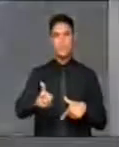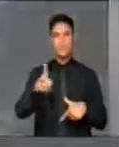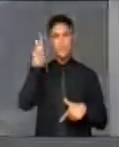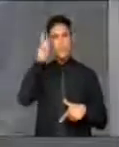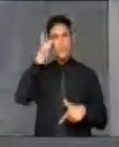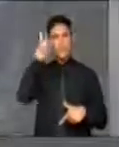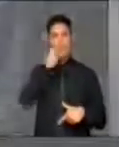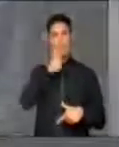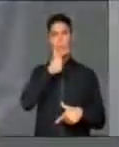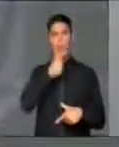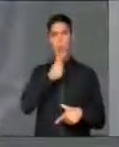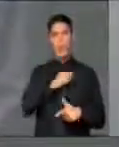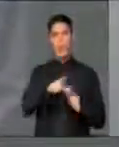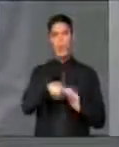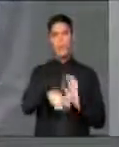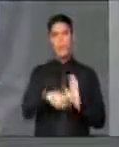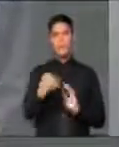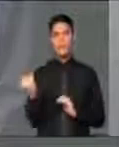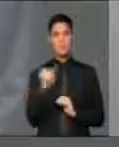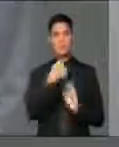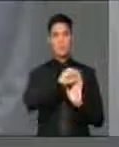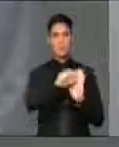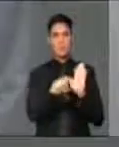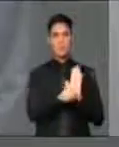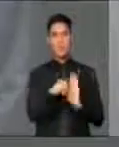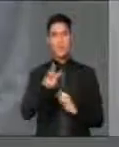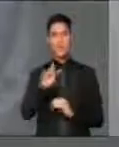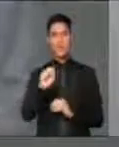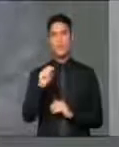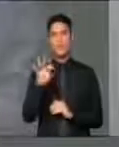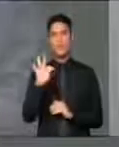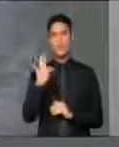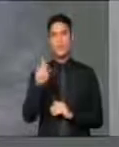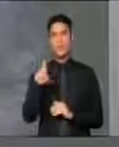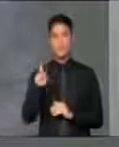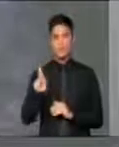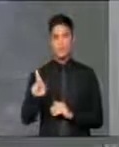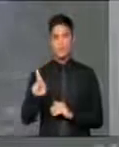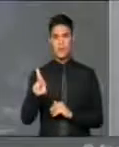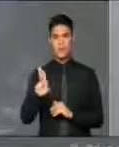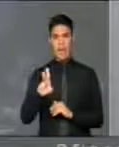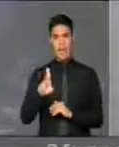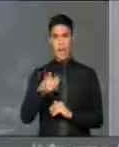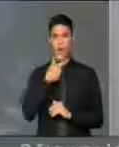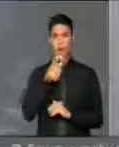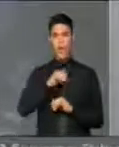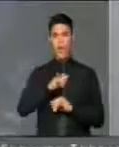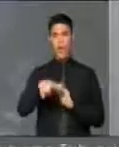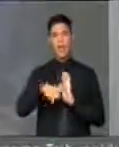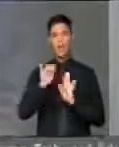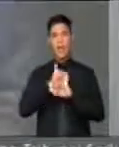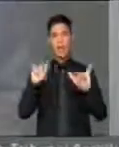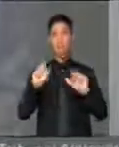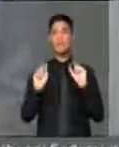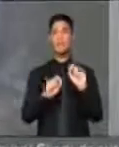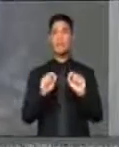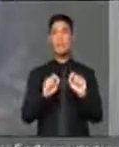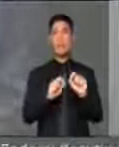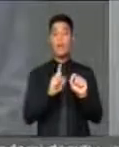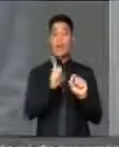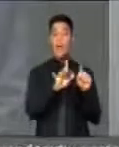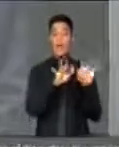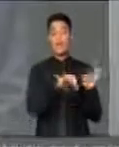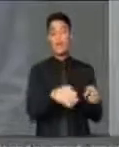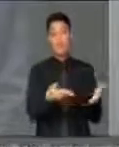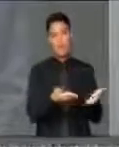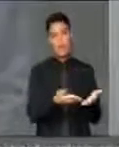maior estadista do século XX, Winston Churchill, não é o fim, não é sequer o começo do